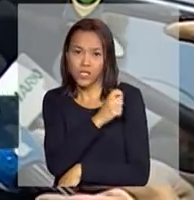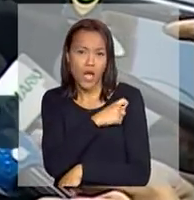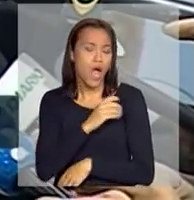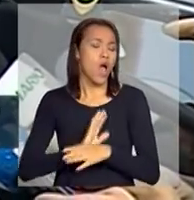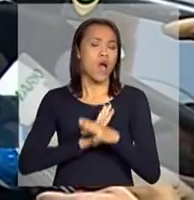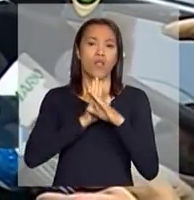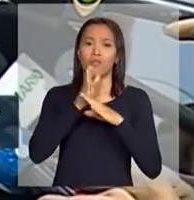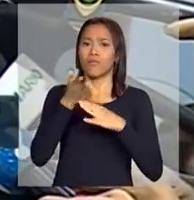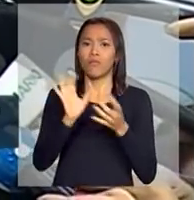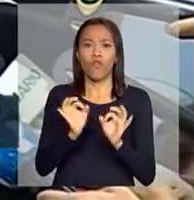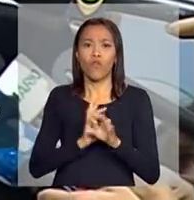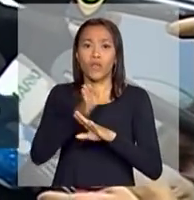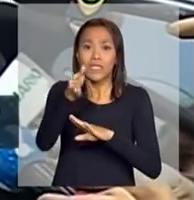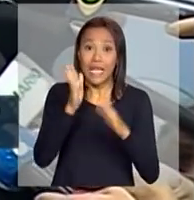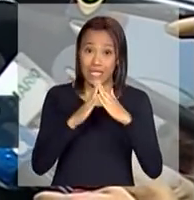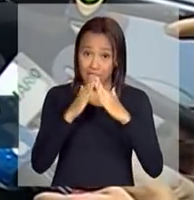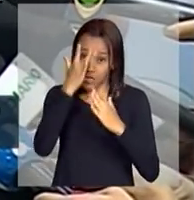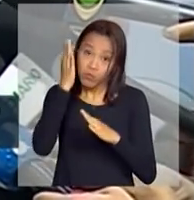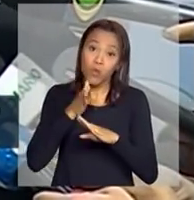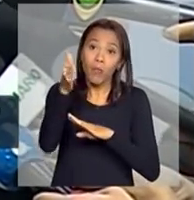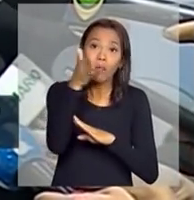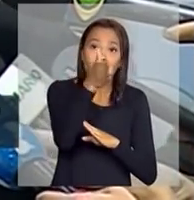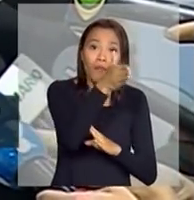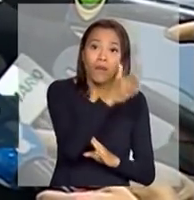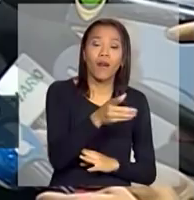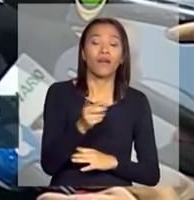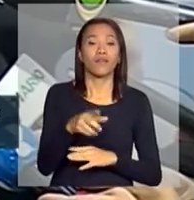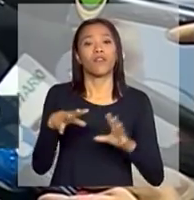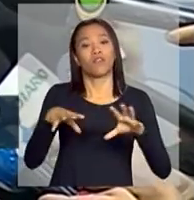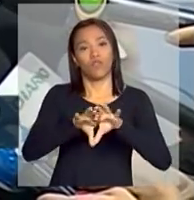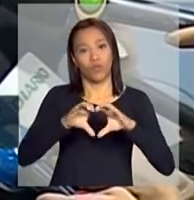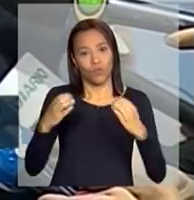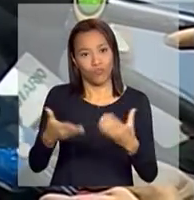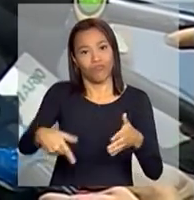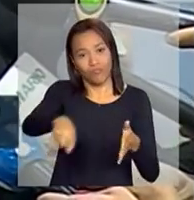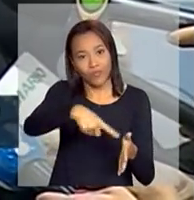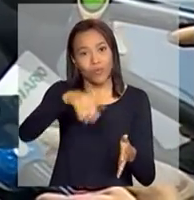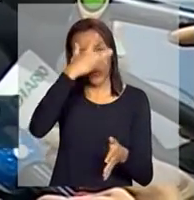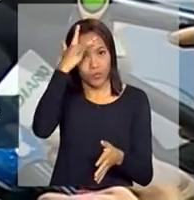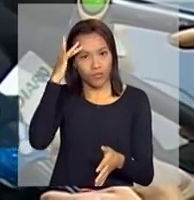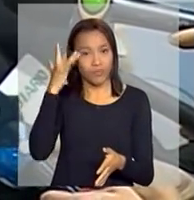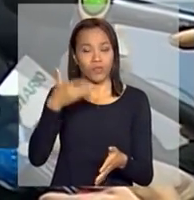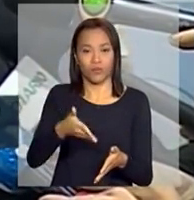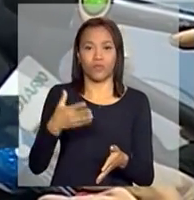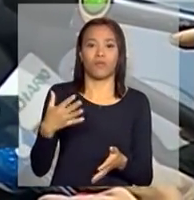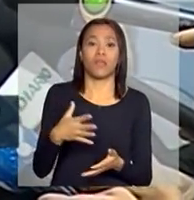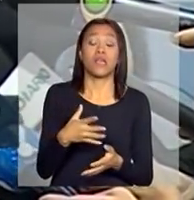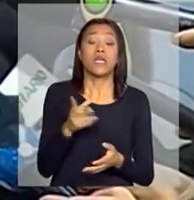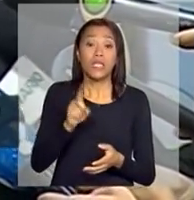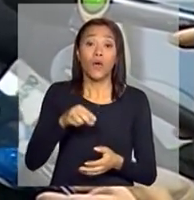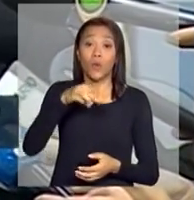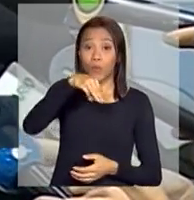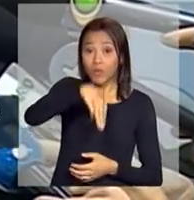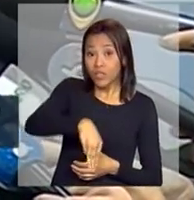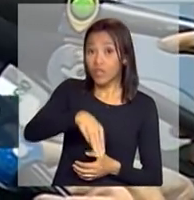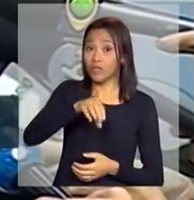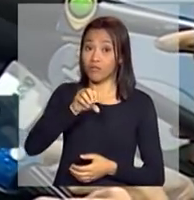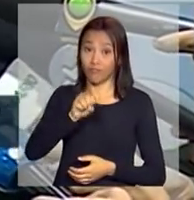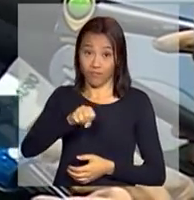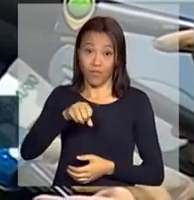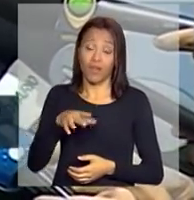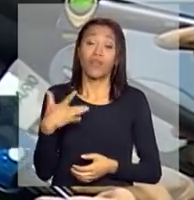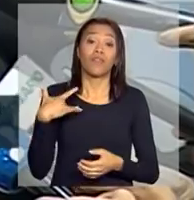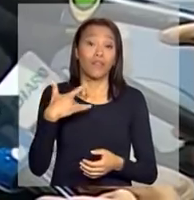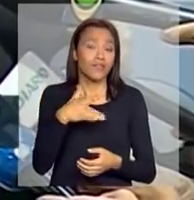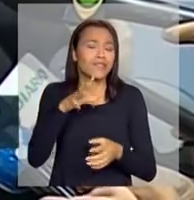não foi oferecido para elas a vacina mais próxima onde elas estão. Ou seja, o Ministério da Saúde segue exatamente a